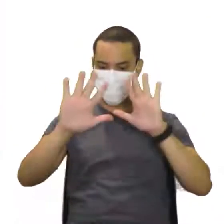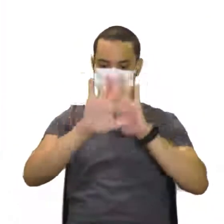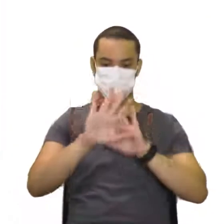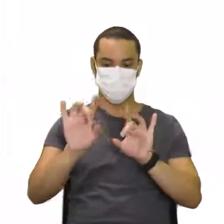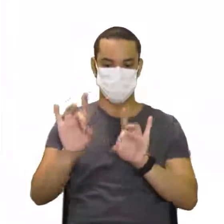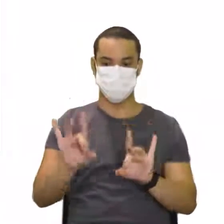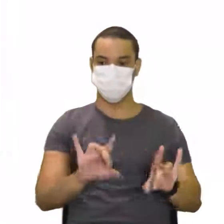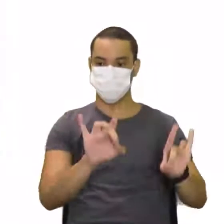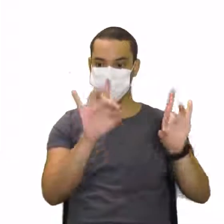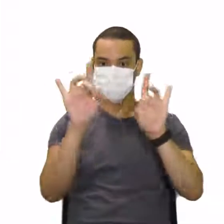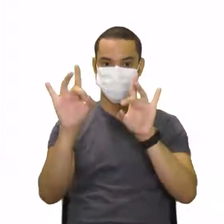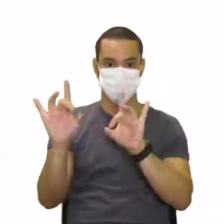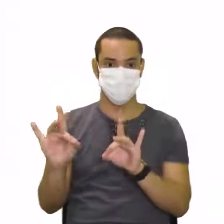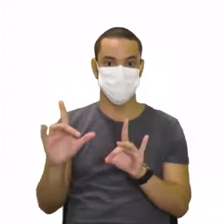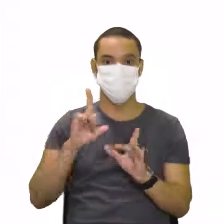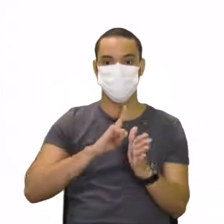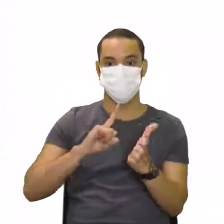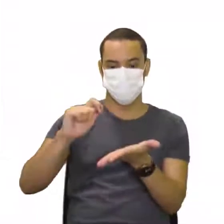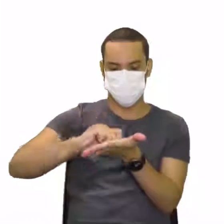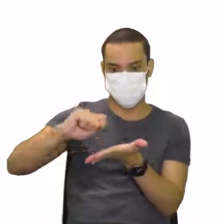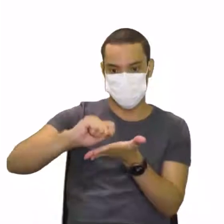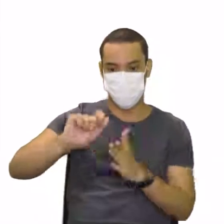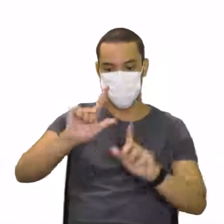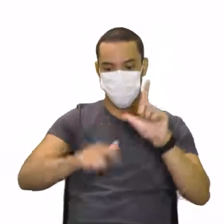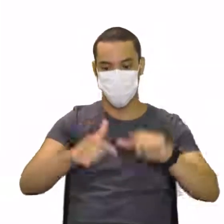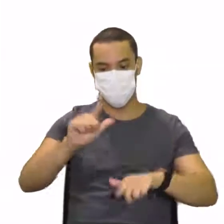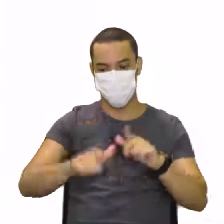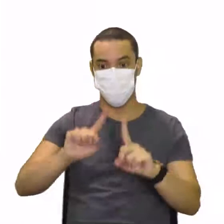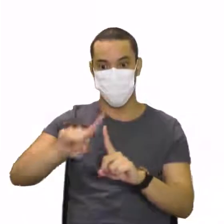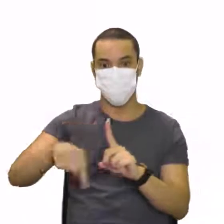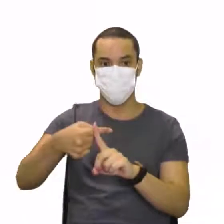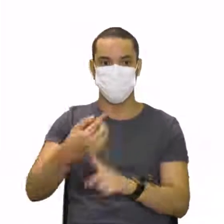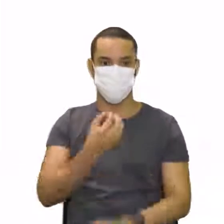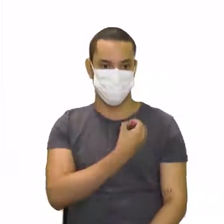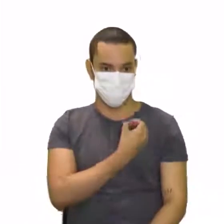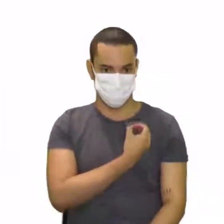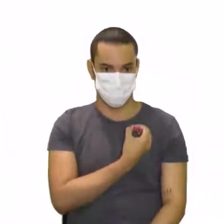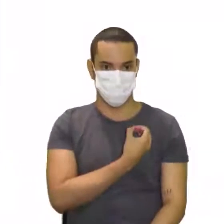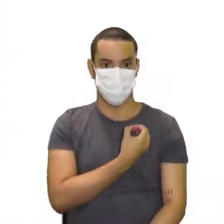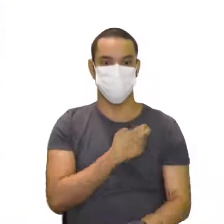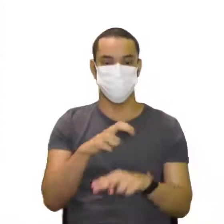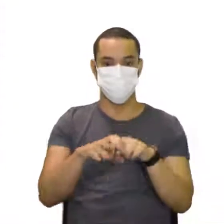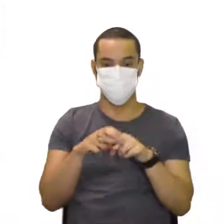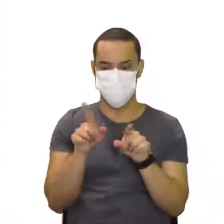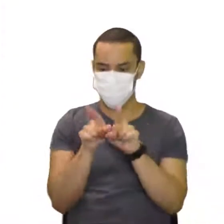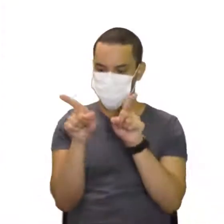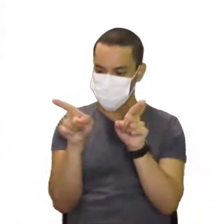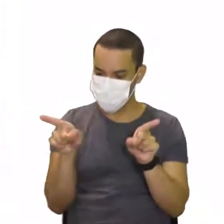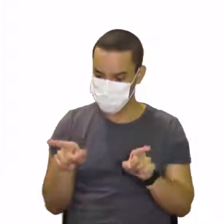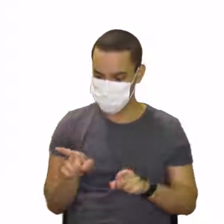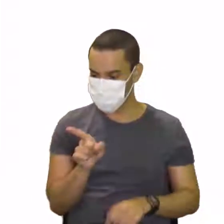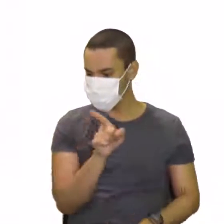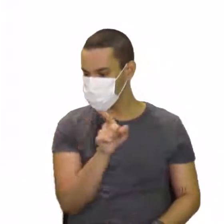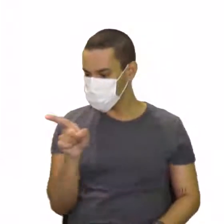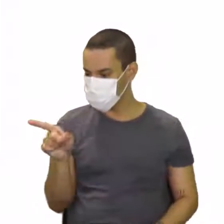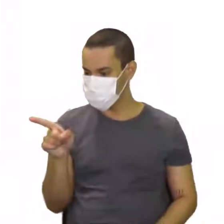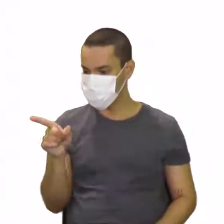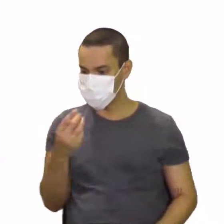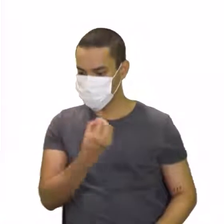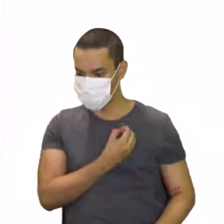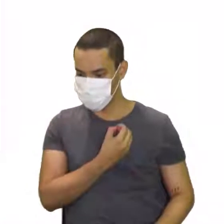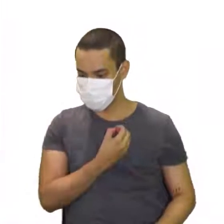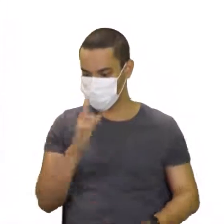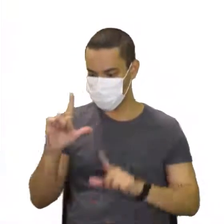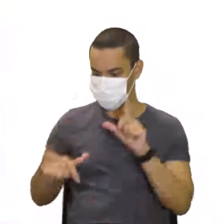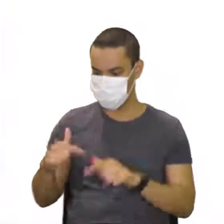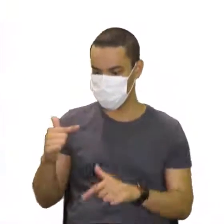especial e que estavam escritos letras e números. As agulhas apontavam para as letras e os números formando